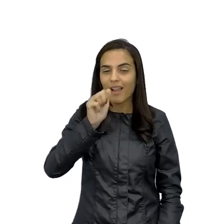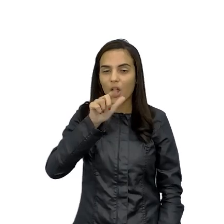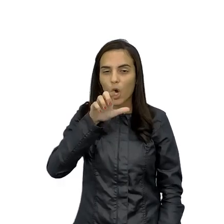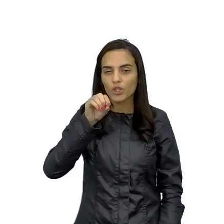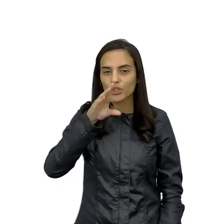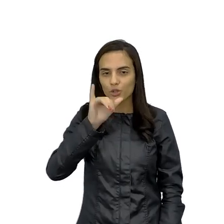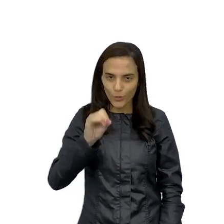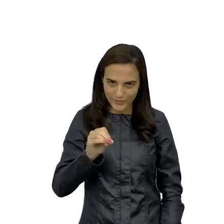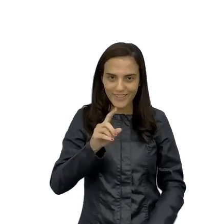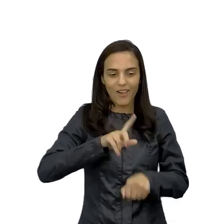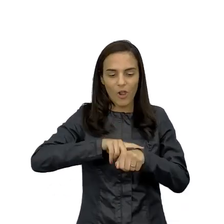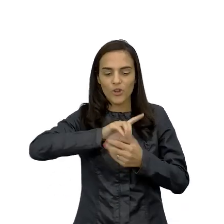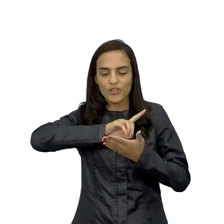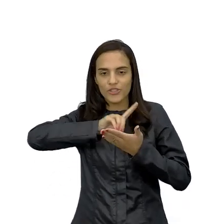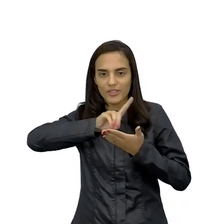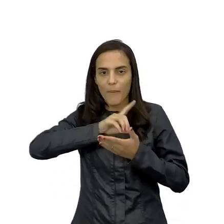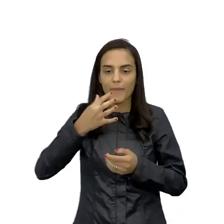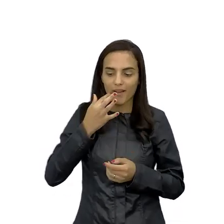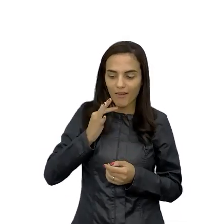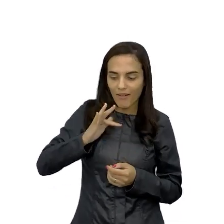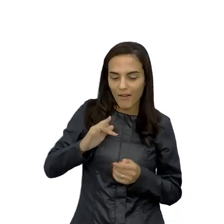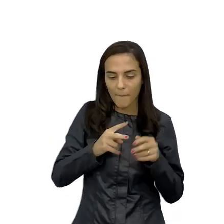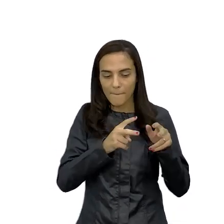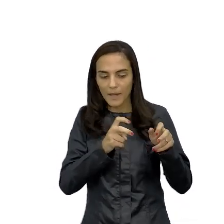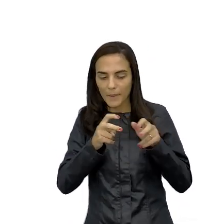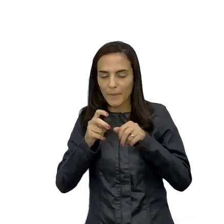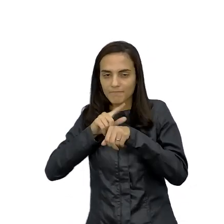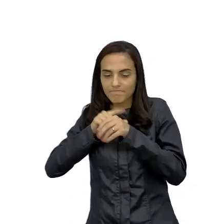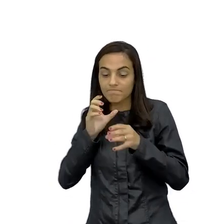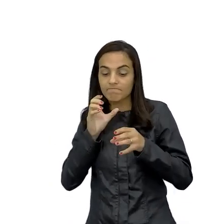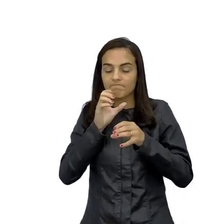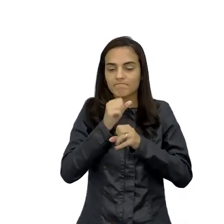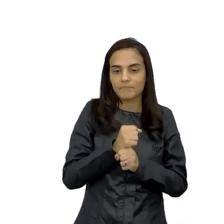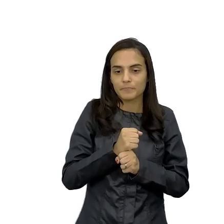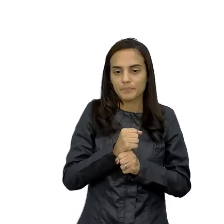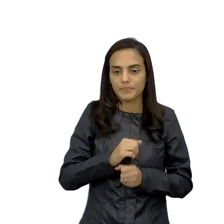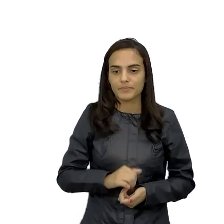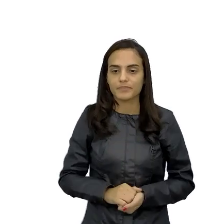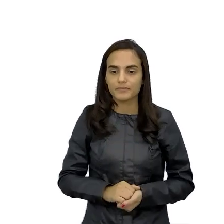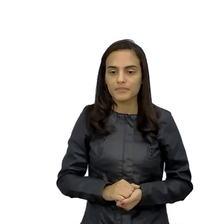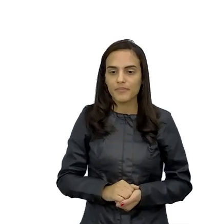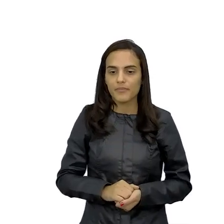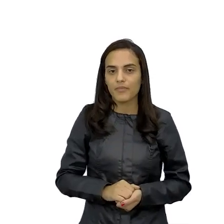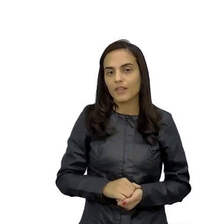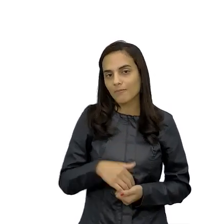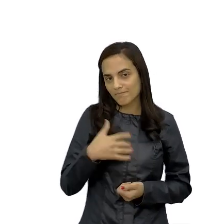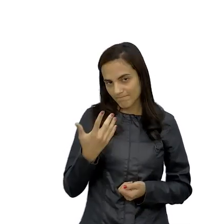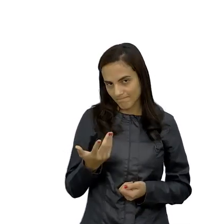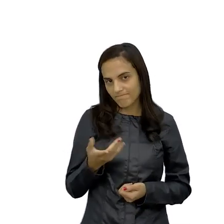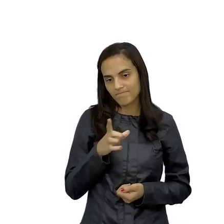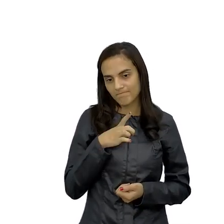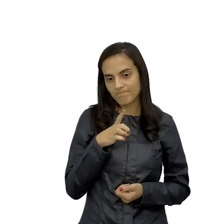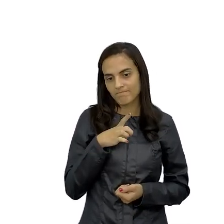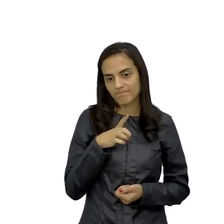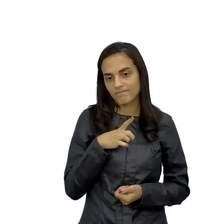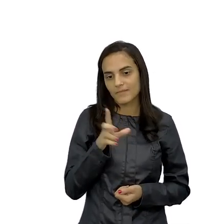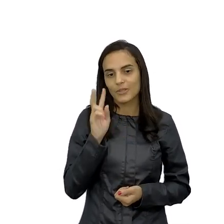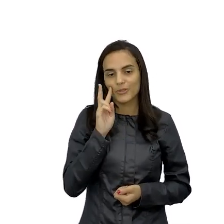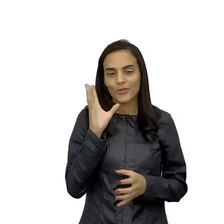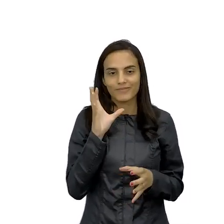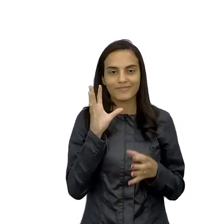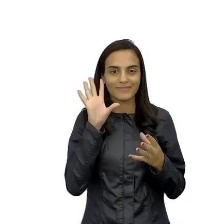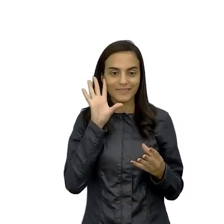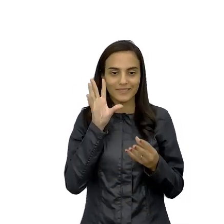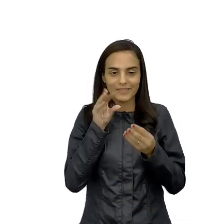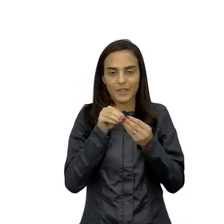relógios digitais para que as crianças observem a duração do tempo, né? Então, são esses, eu estou reunindo, a gente